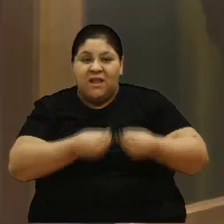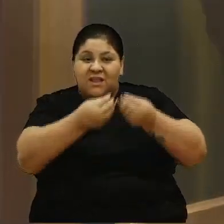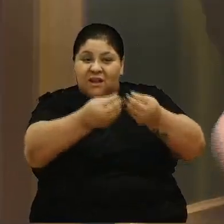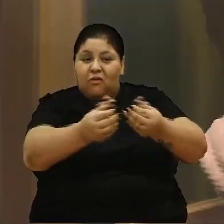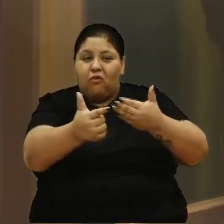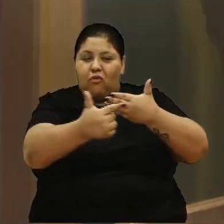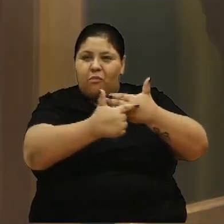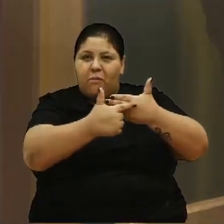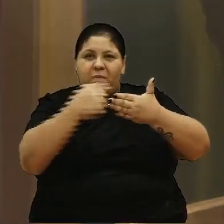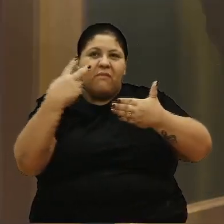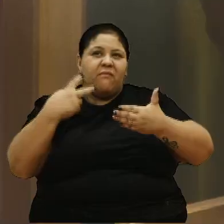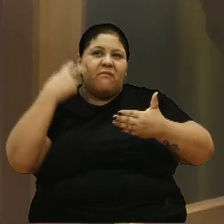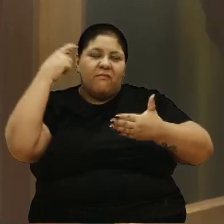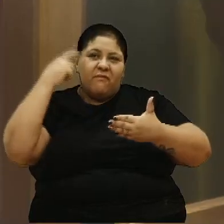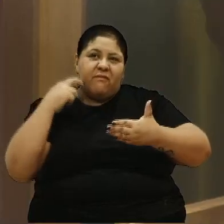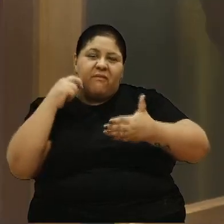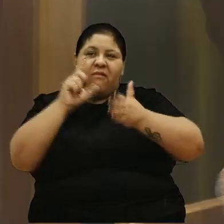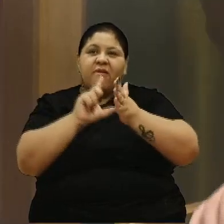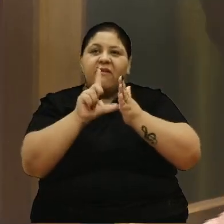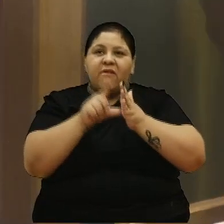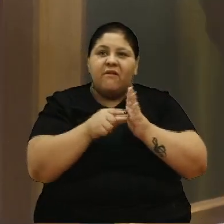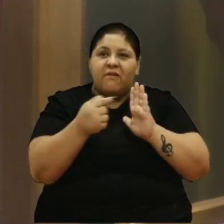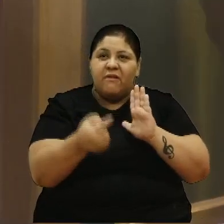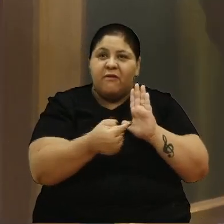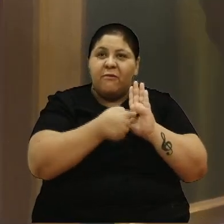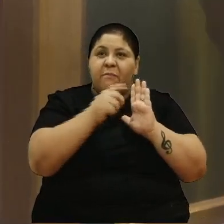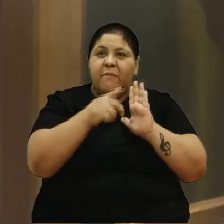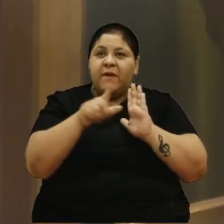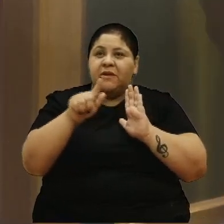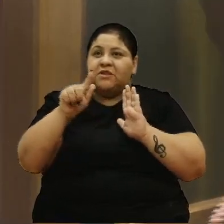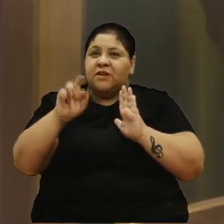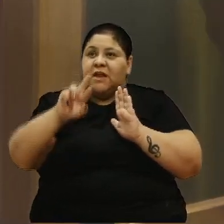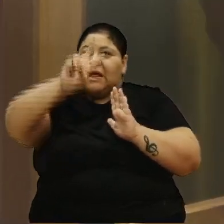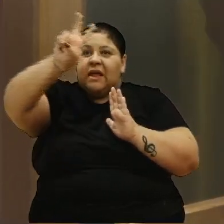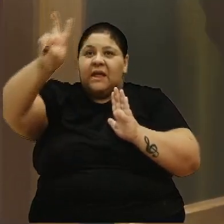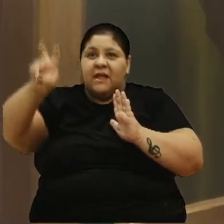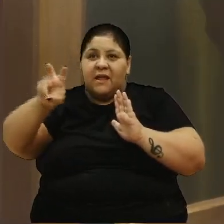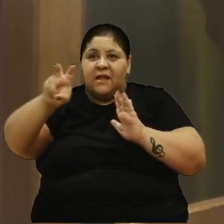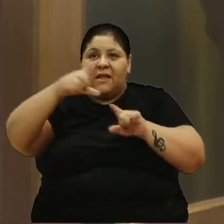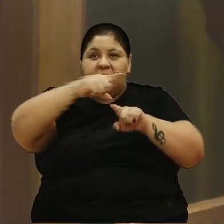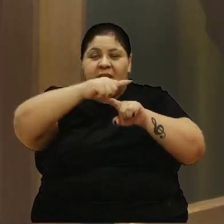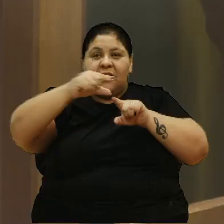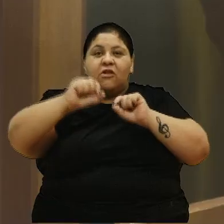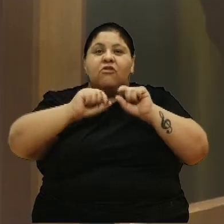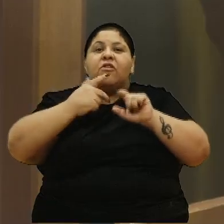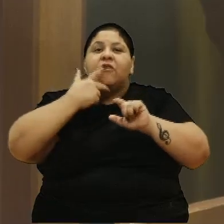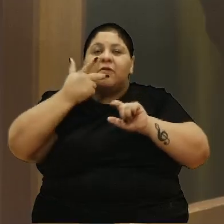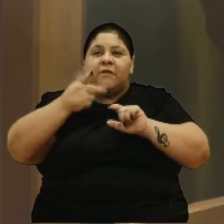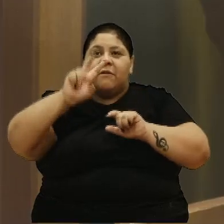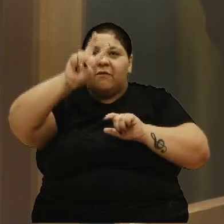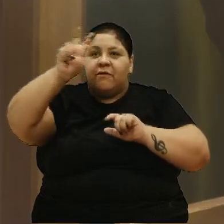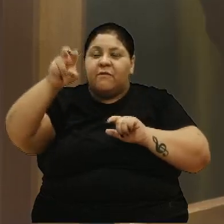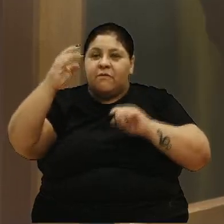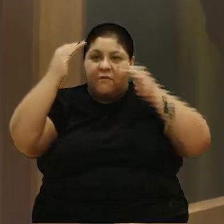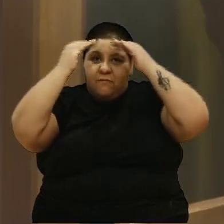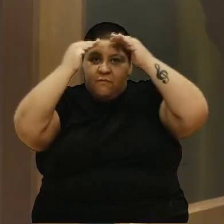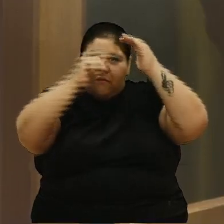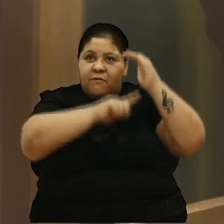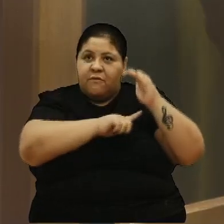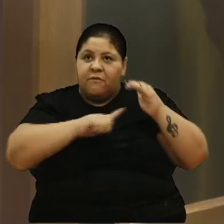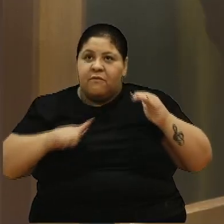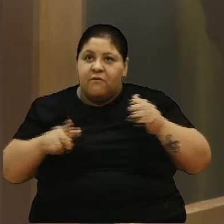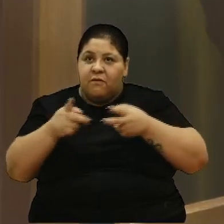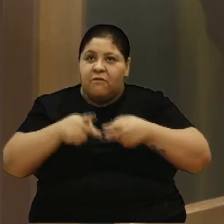vereador Daniel Santos, após denúncia da PGR. Abre aspas. Na saída dele, o que ele disse? Respeito ao governo e ao